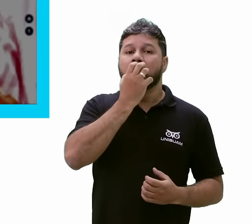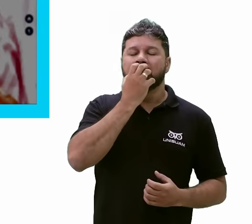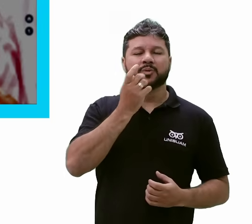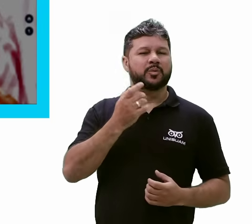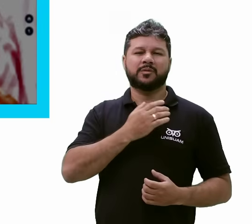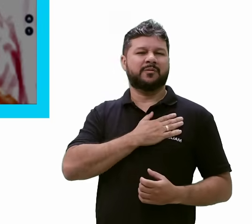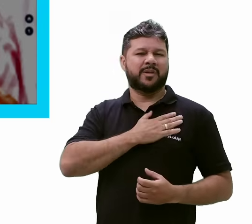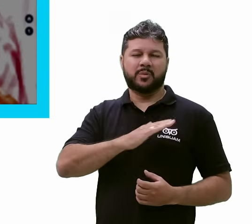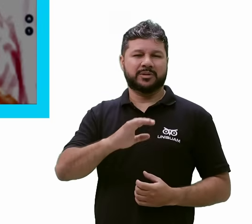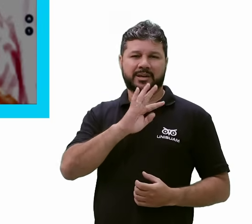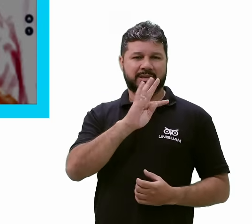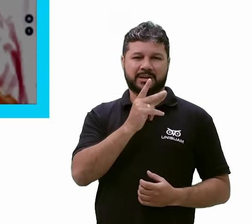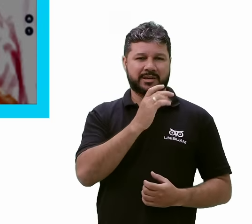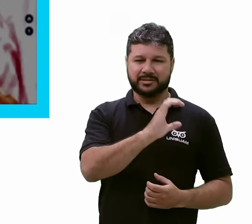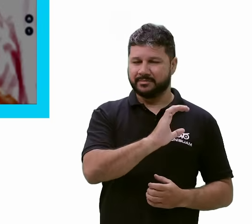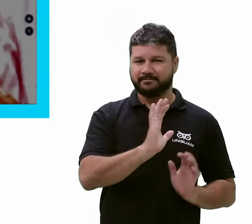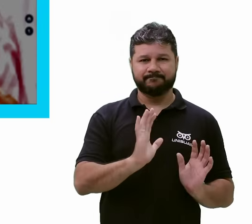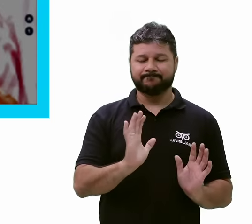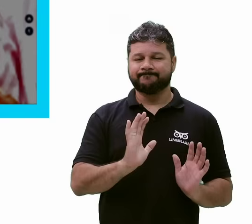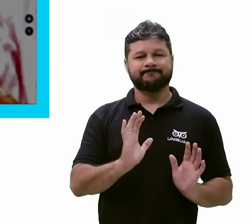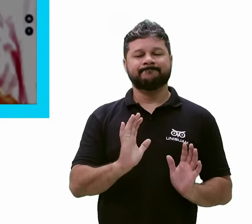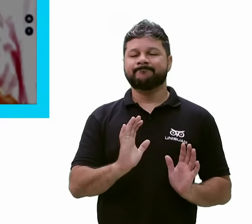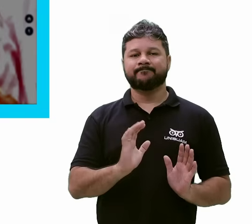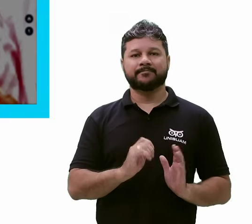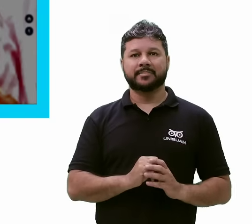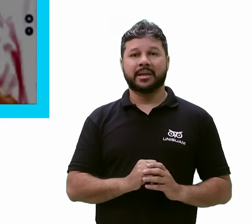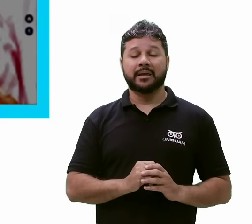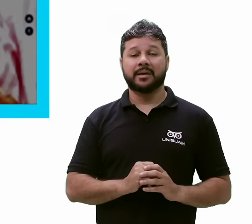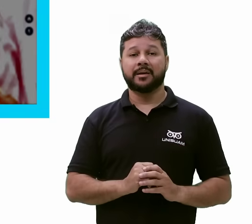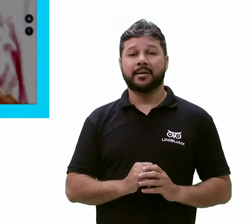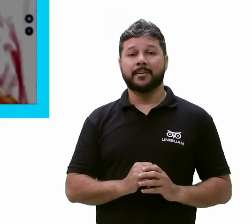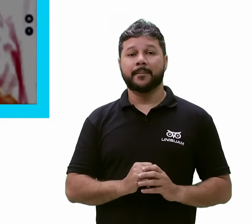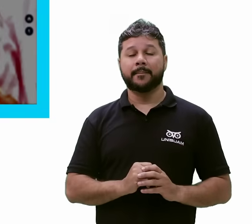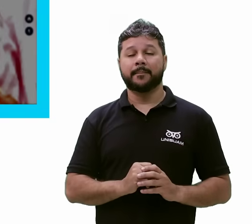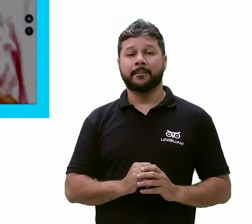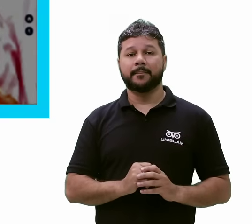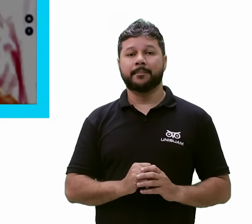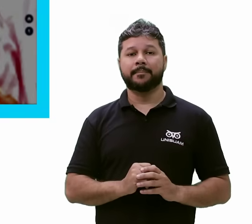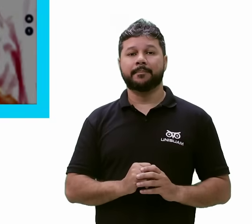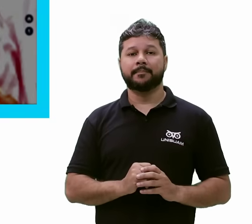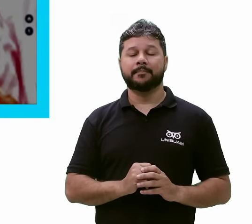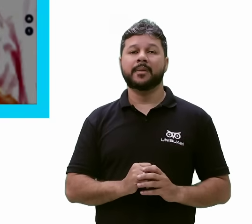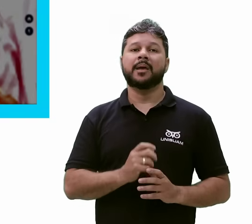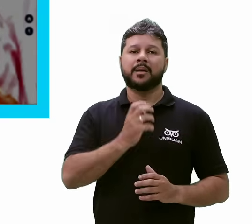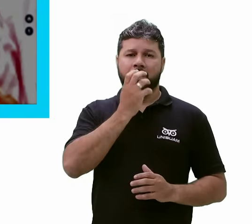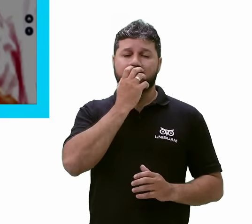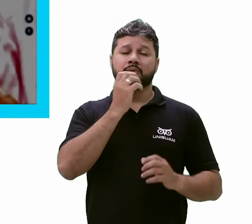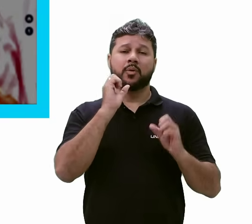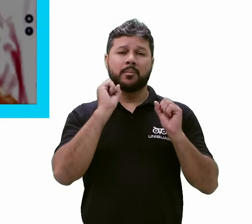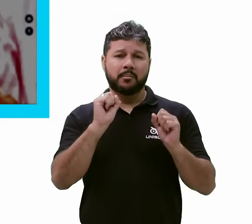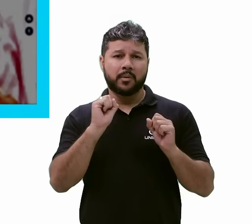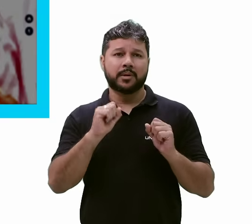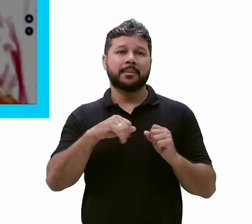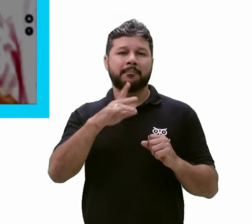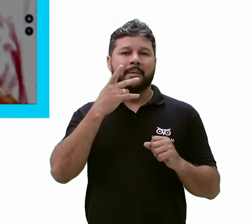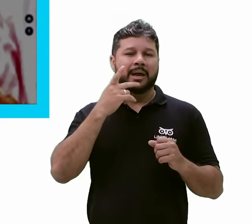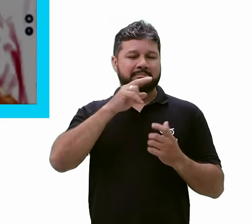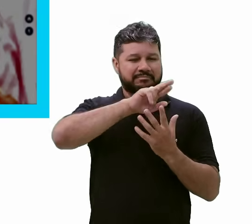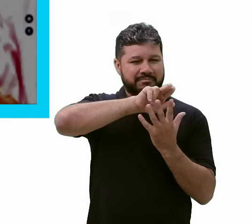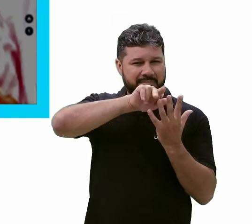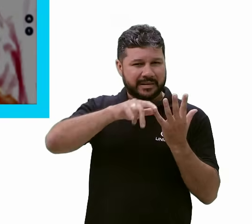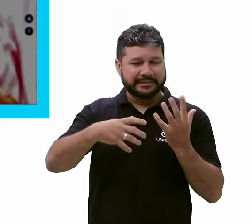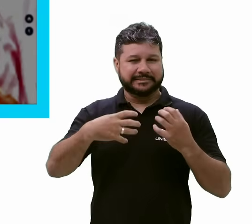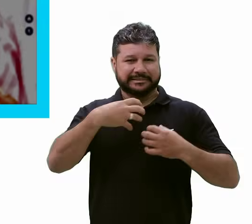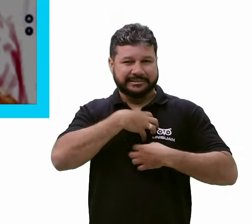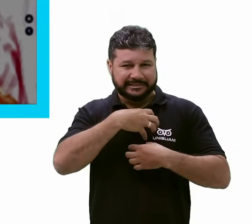não vai gostar muito de THC, tá? E o cachorro pode ter mais efeitos colaterais